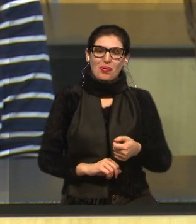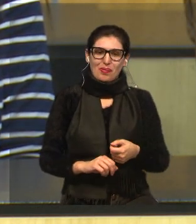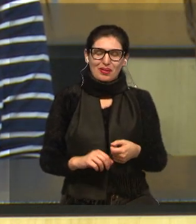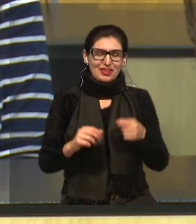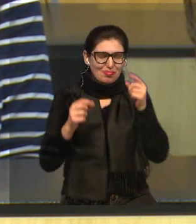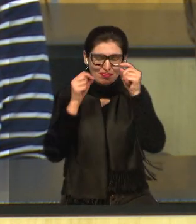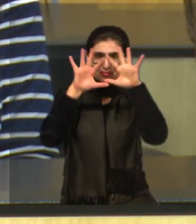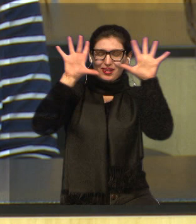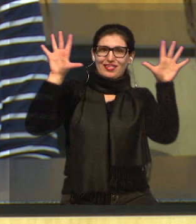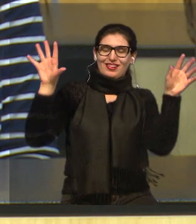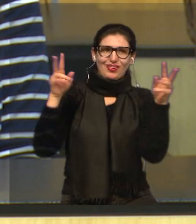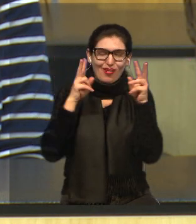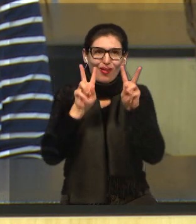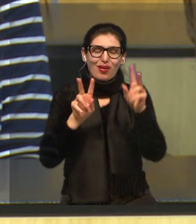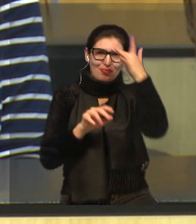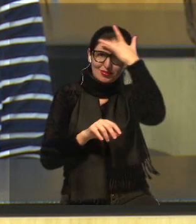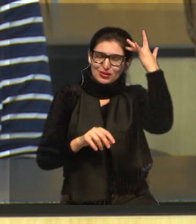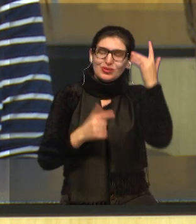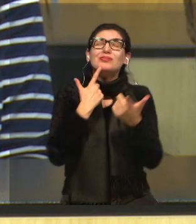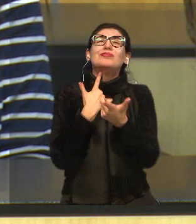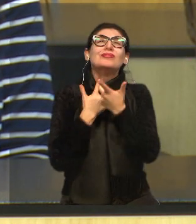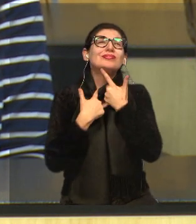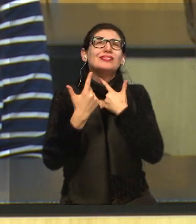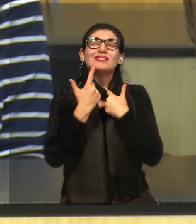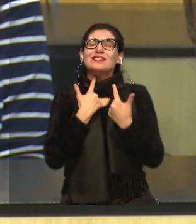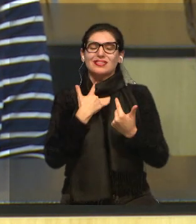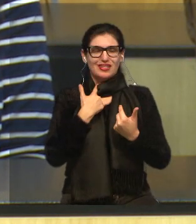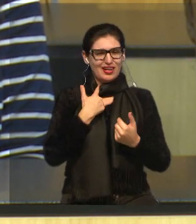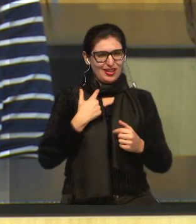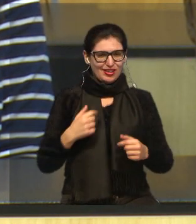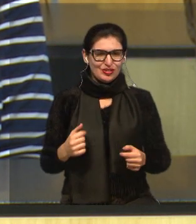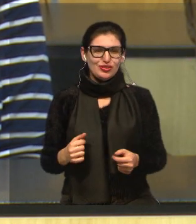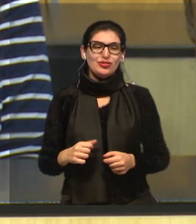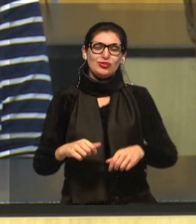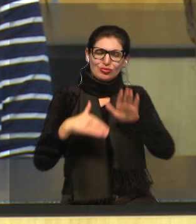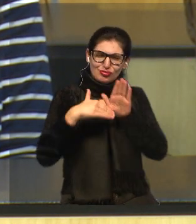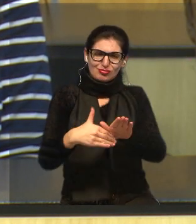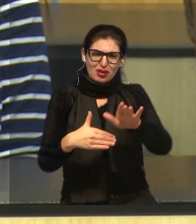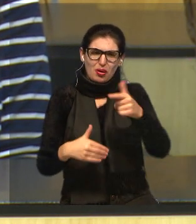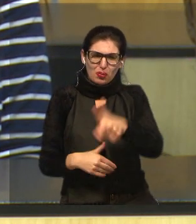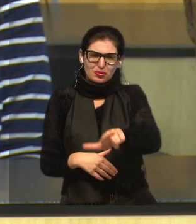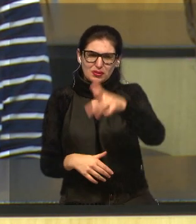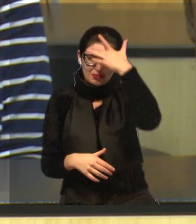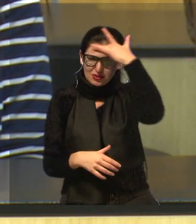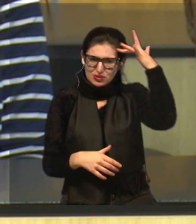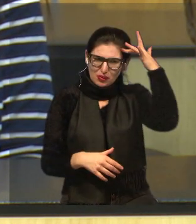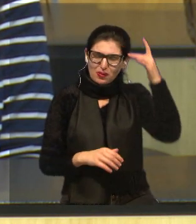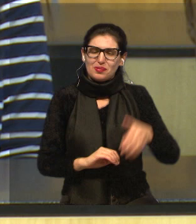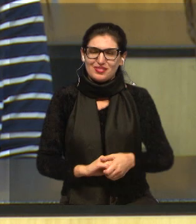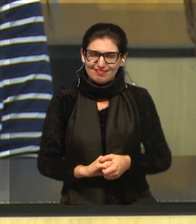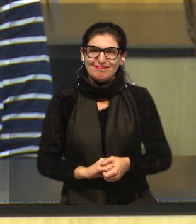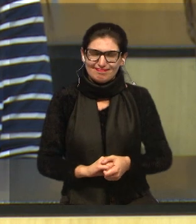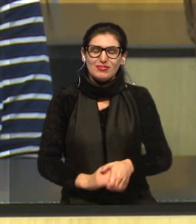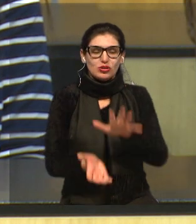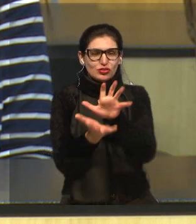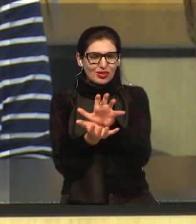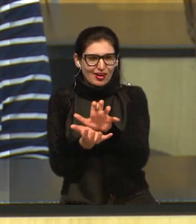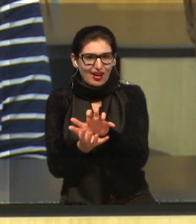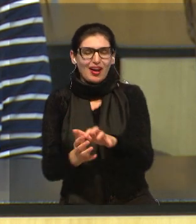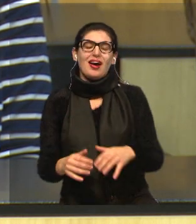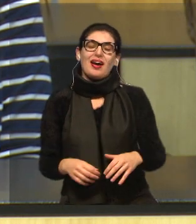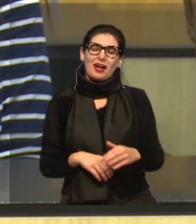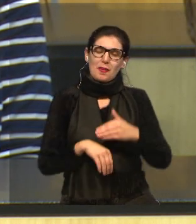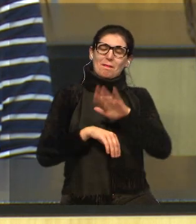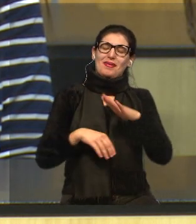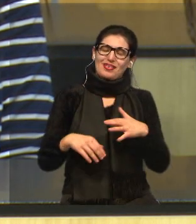pessoas que efetivamente têm vontade de fazer a diferença na vida das pessoas. Jacareí, com mais alegria